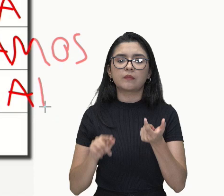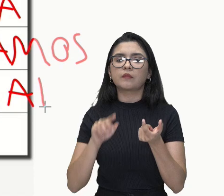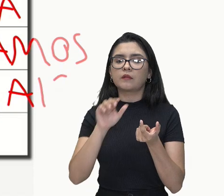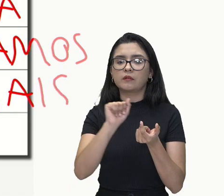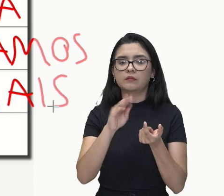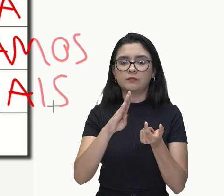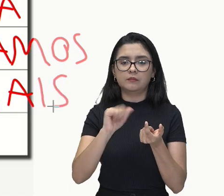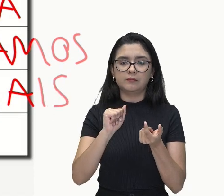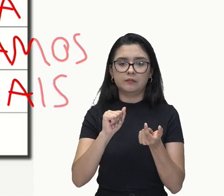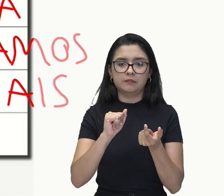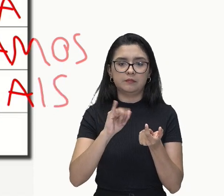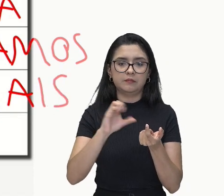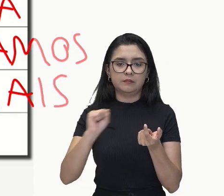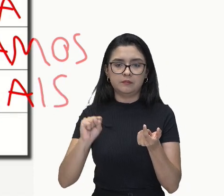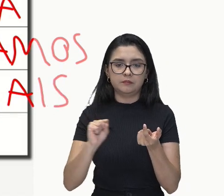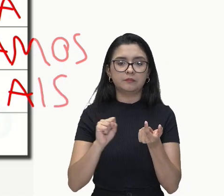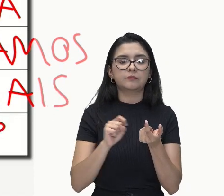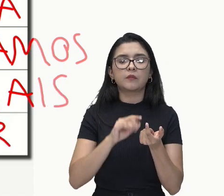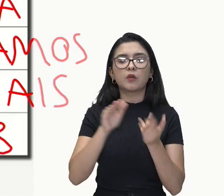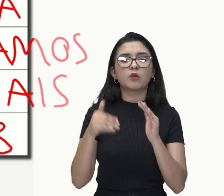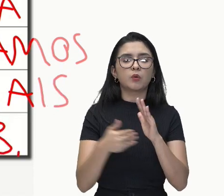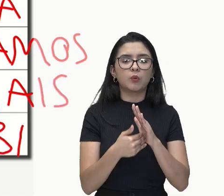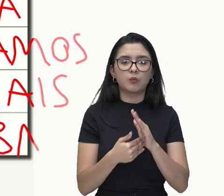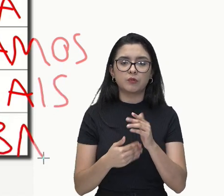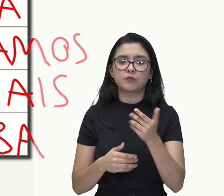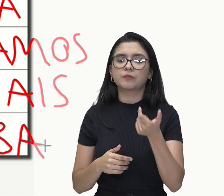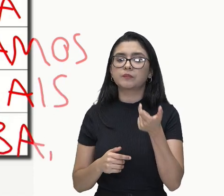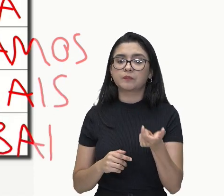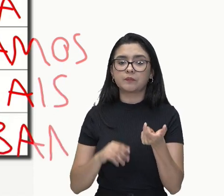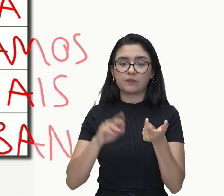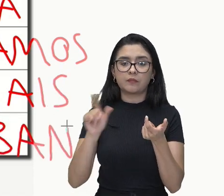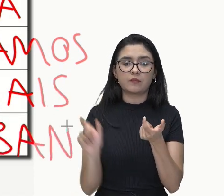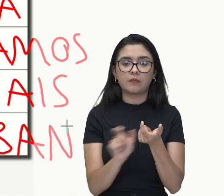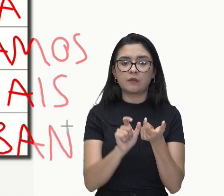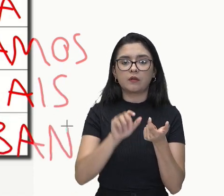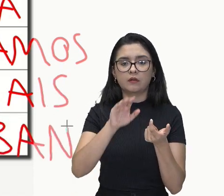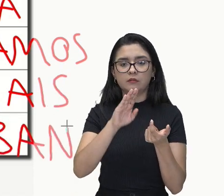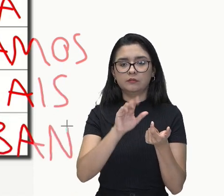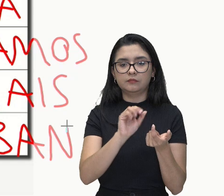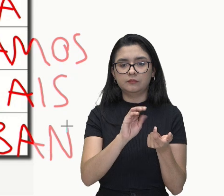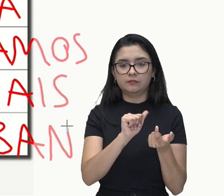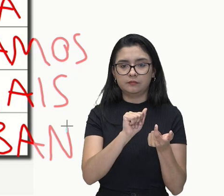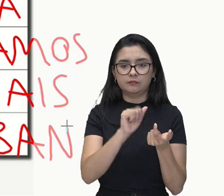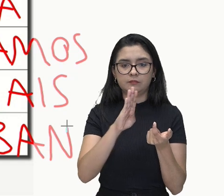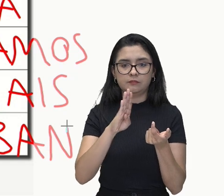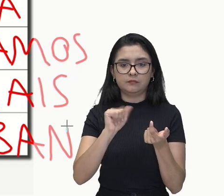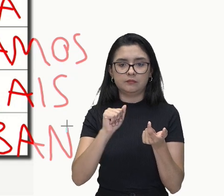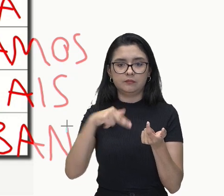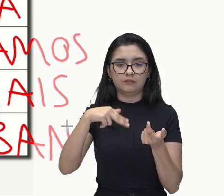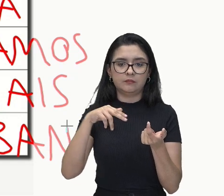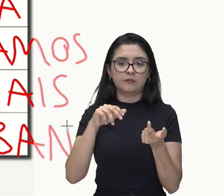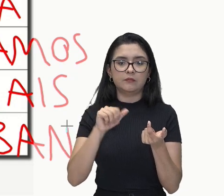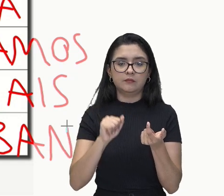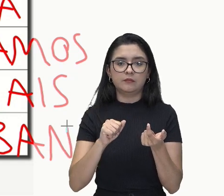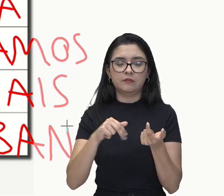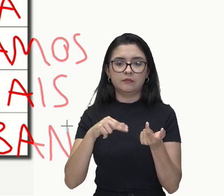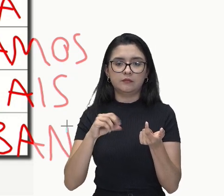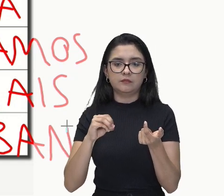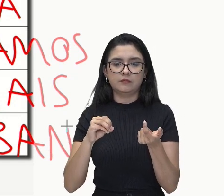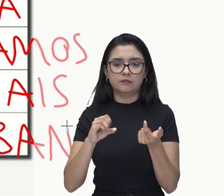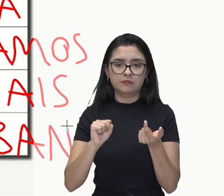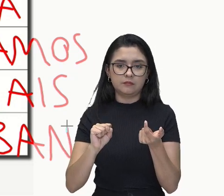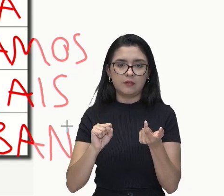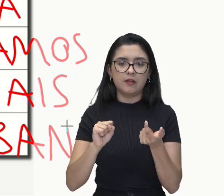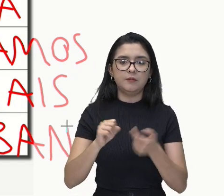ellos viajaban. Não é assim que nós fazemos, pessoal? Pronto, está conjugado aí o primeiro verbo,